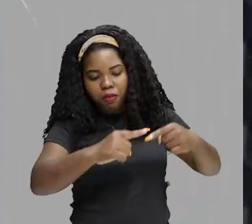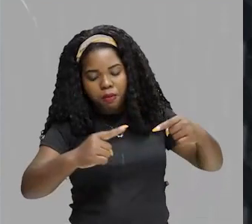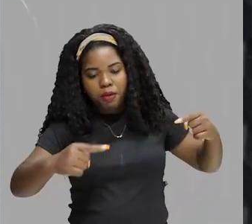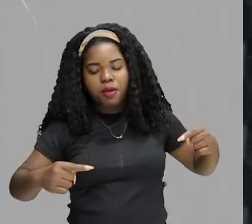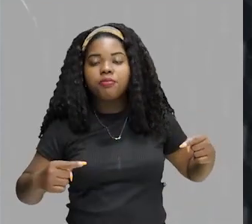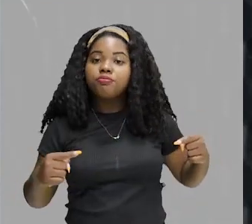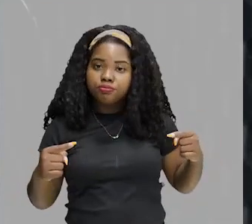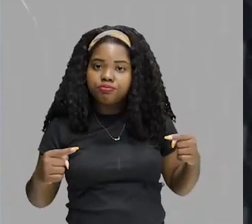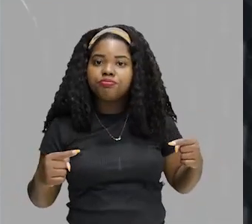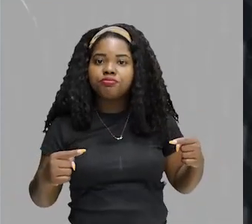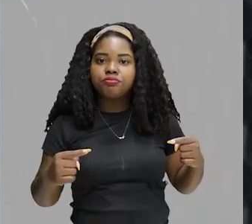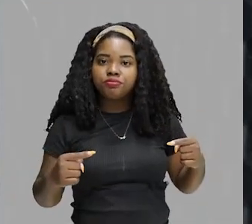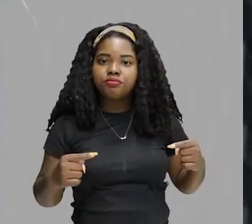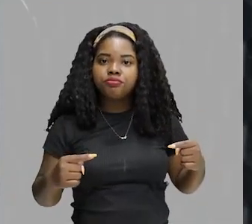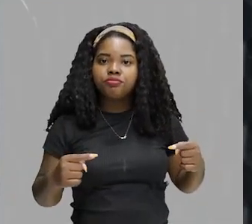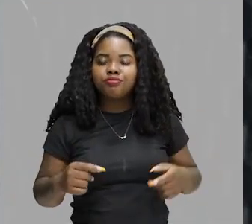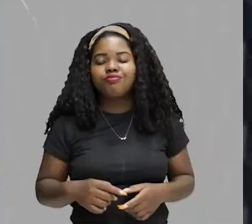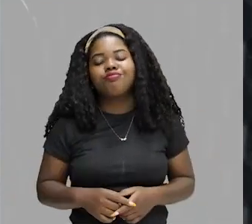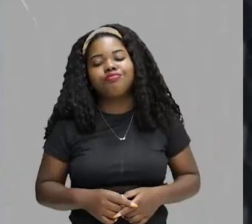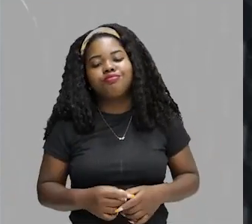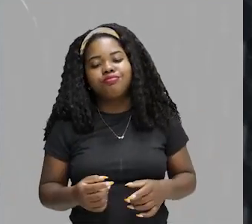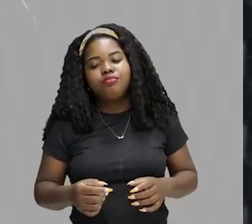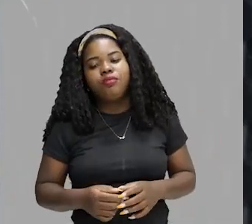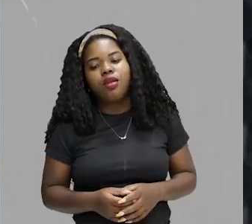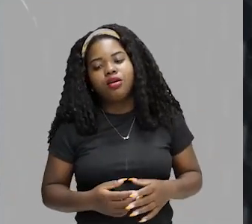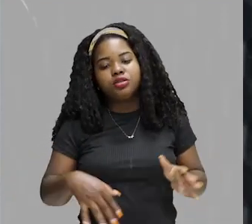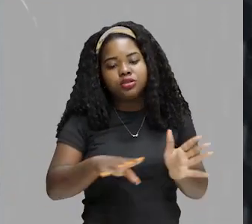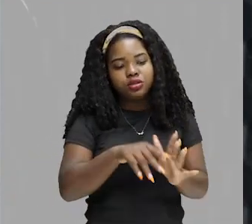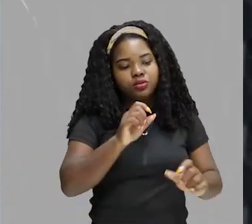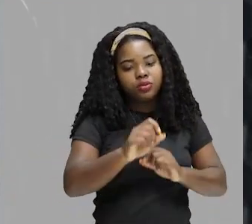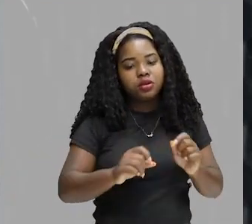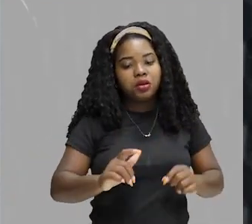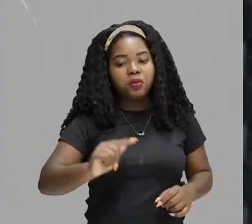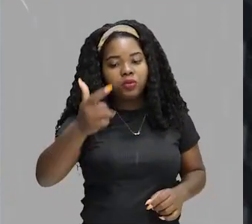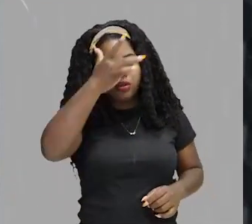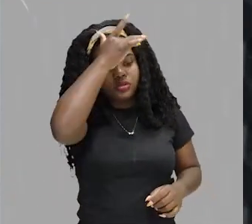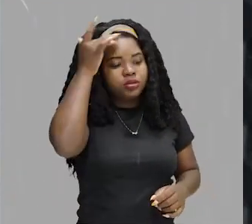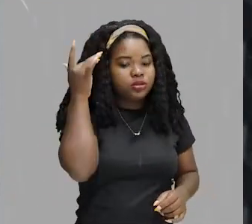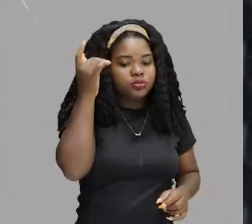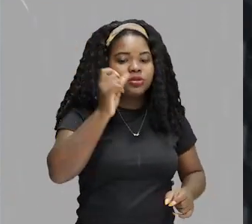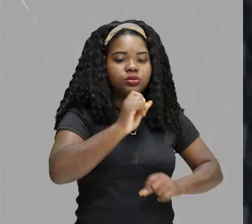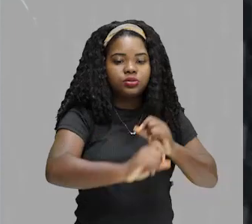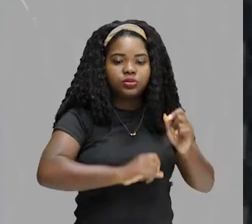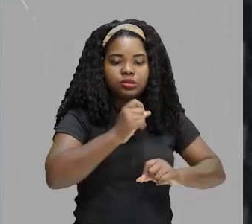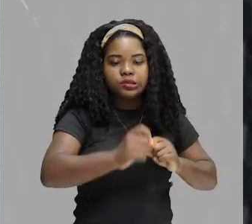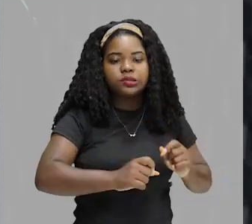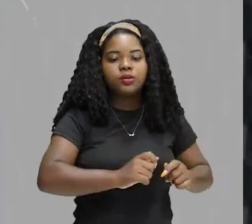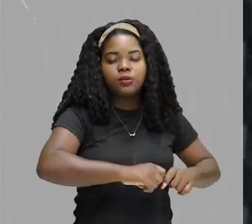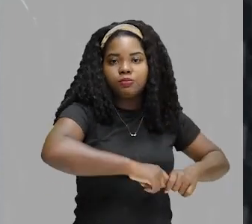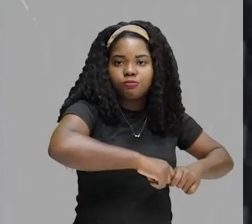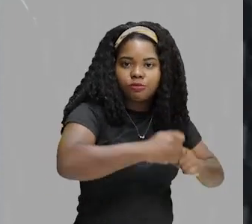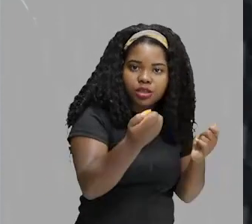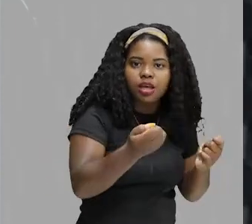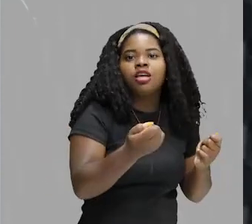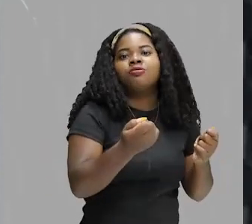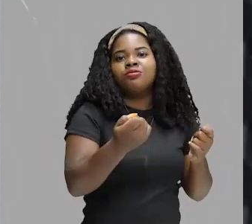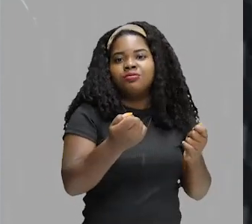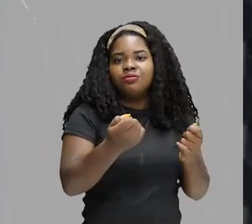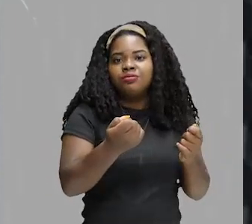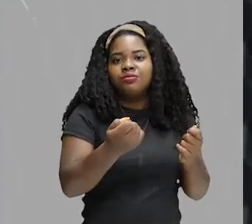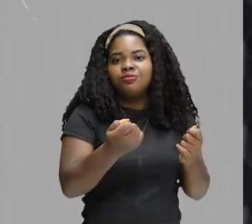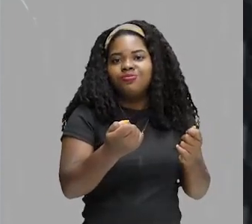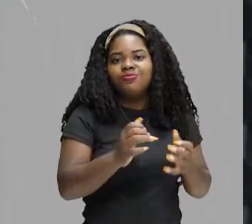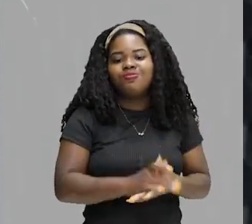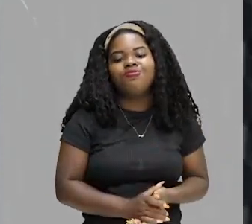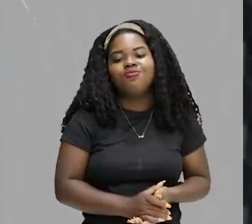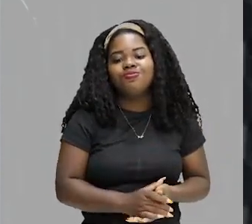tudo bonitinho, logo aparecem vândalos que fazem o quê? Quebram os aros. Isso vai rebater mais